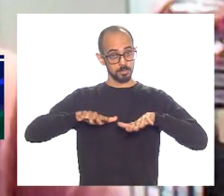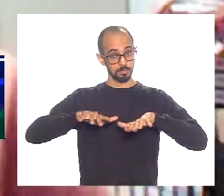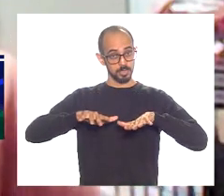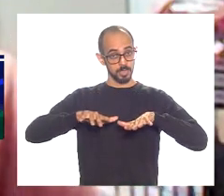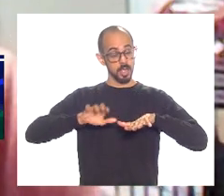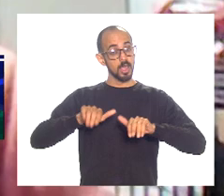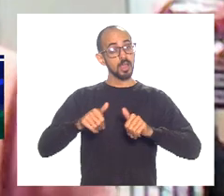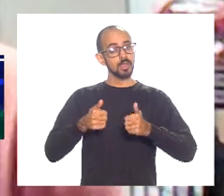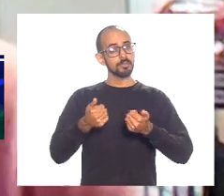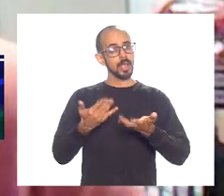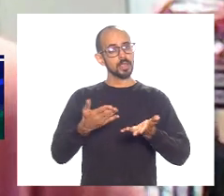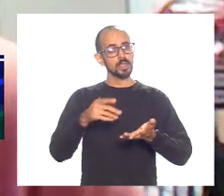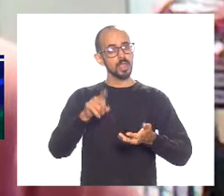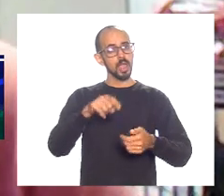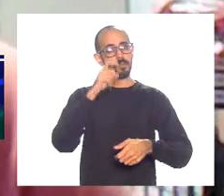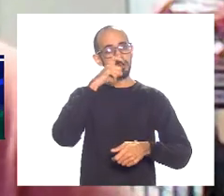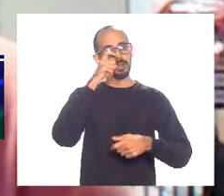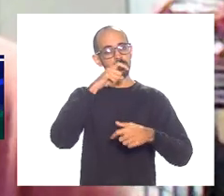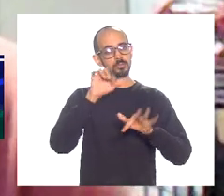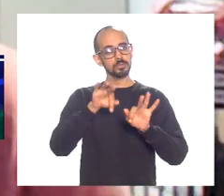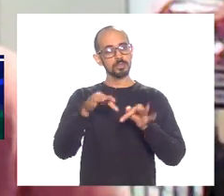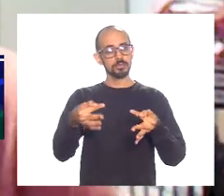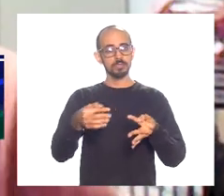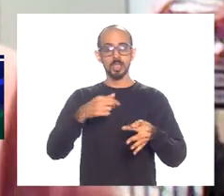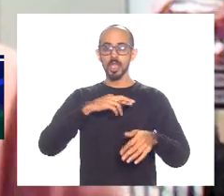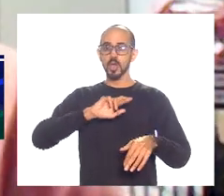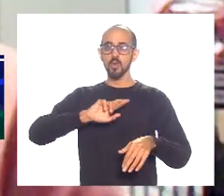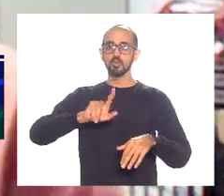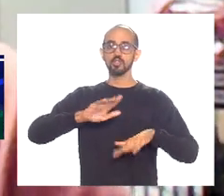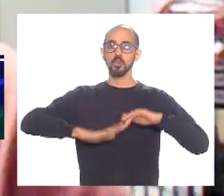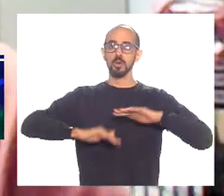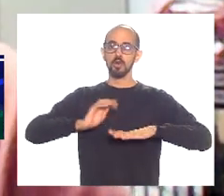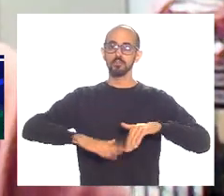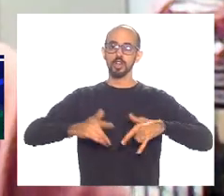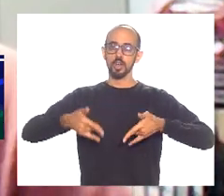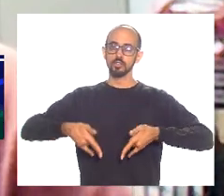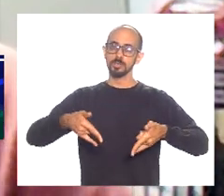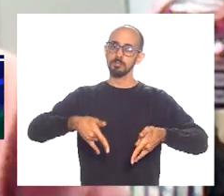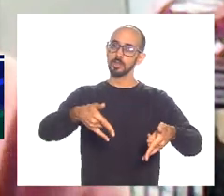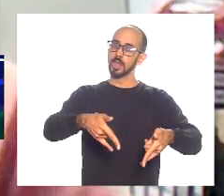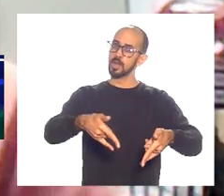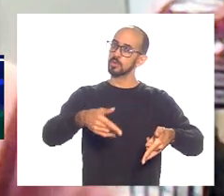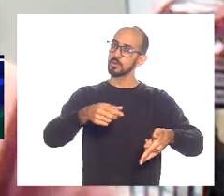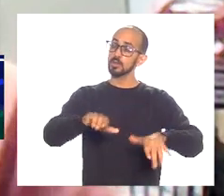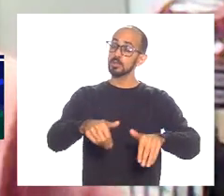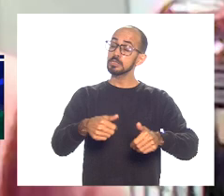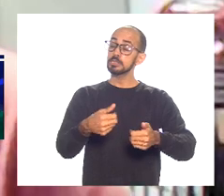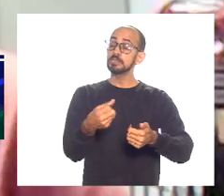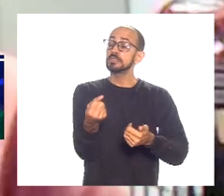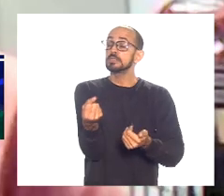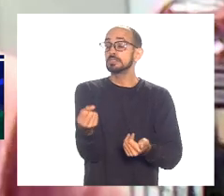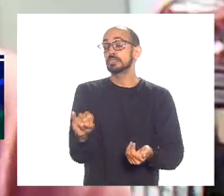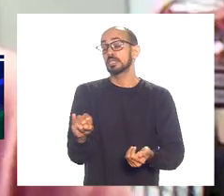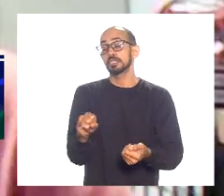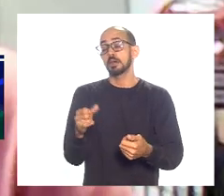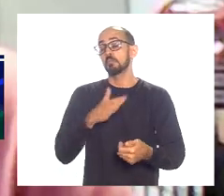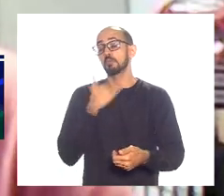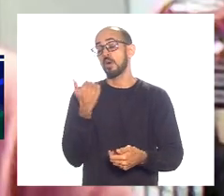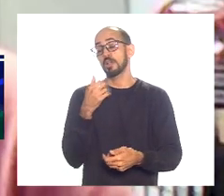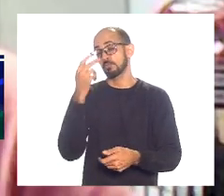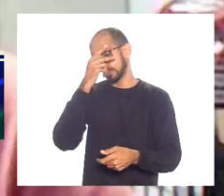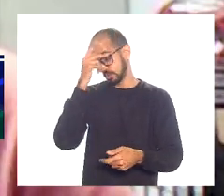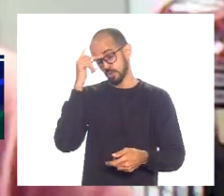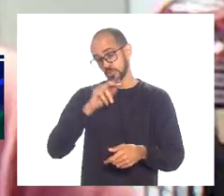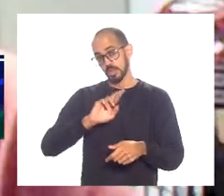uma gripezinha. Eu não sou coveiro, o que eu posso fazer se está morrendo tanta gente?" Bolsonaro, com essas frases, ele não